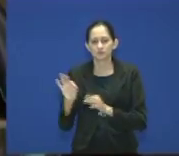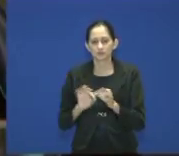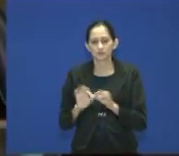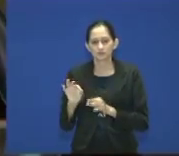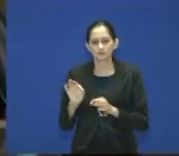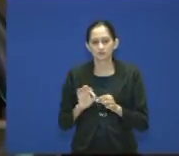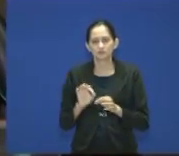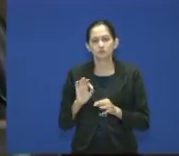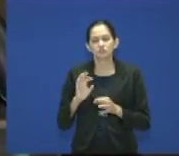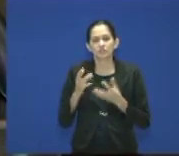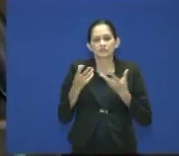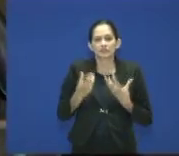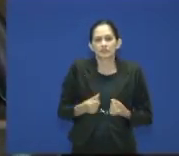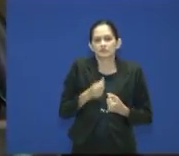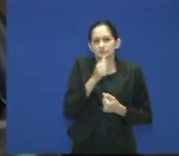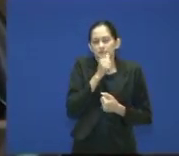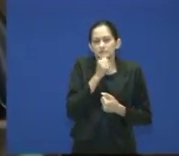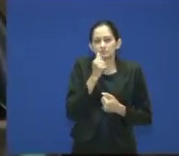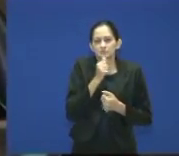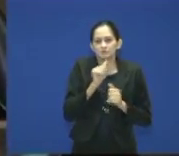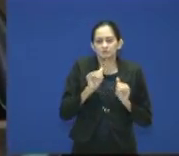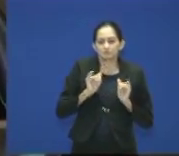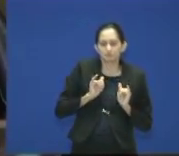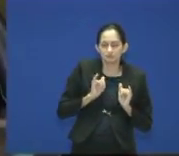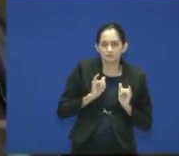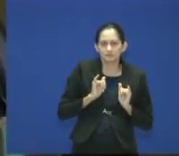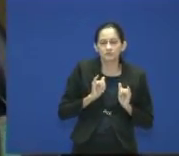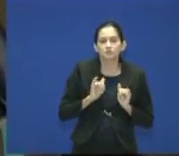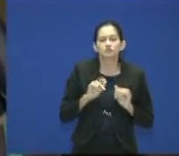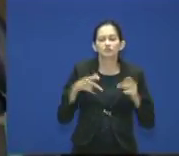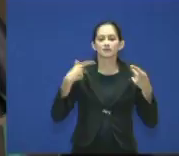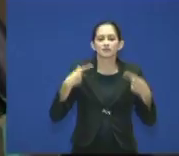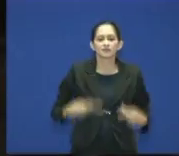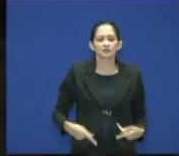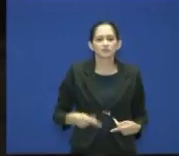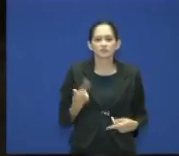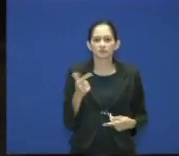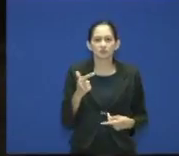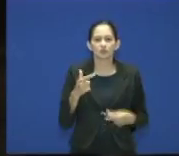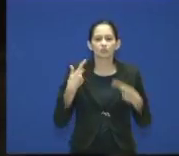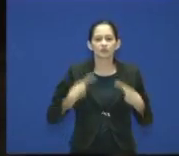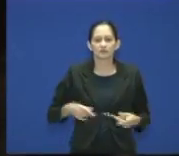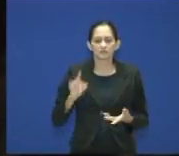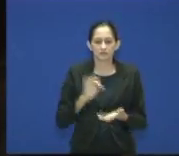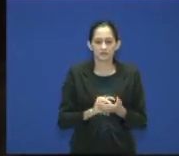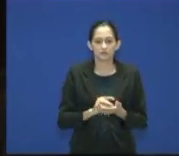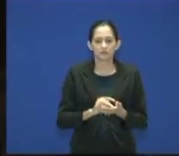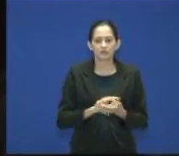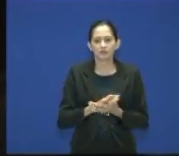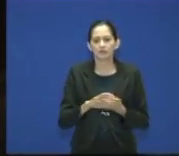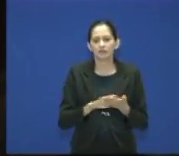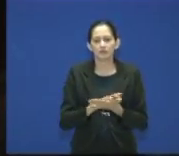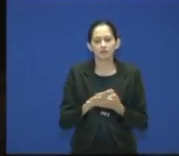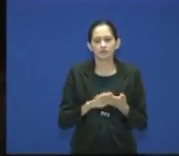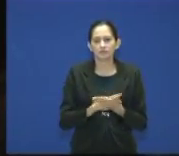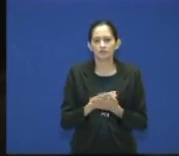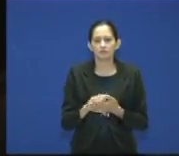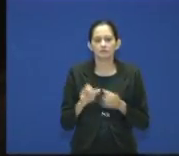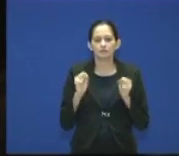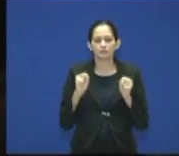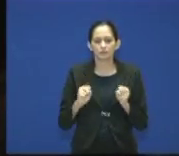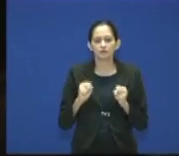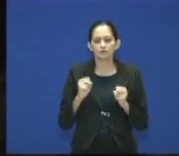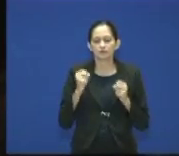arbitrariedade consciente, de humanidade desumanizada, Nada deve parecer natural. Nada